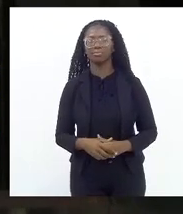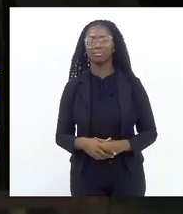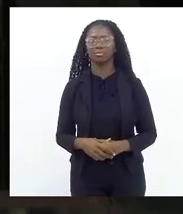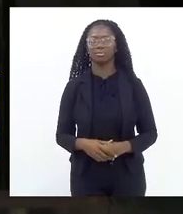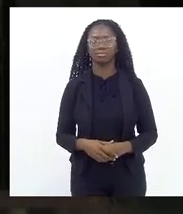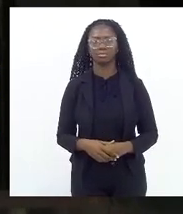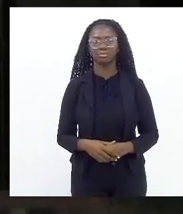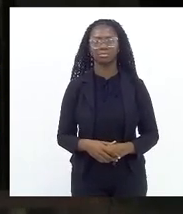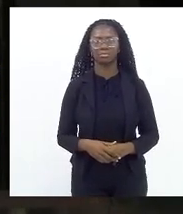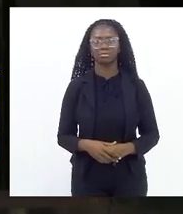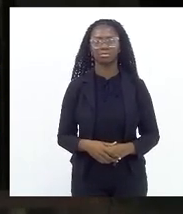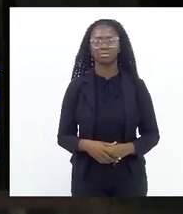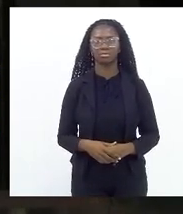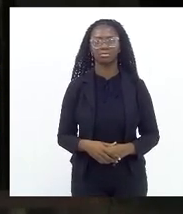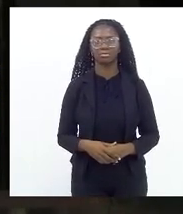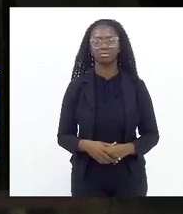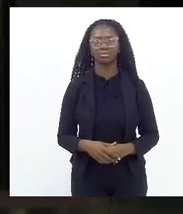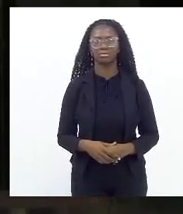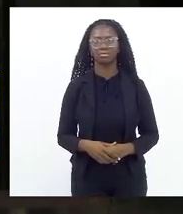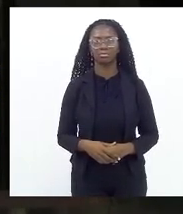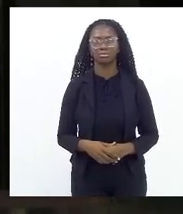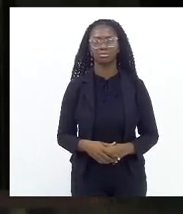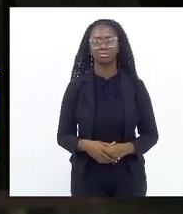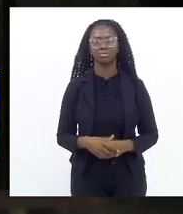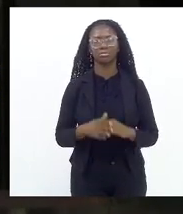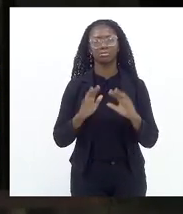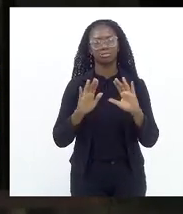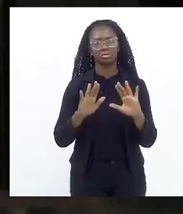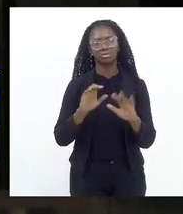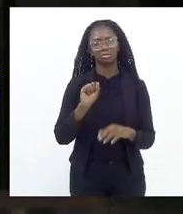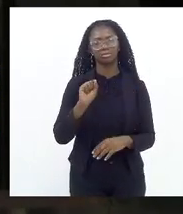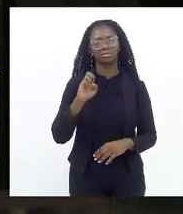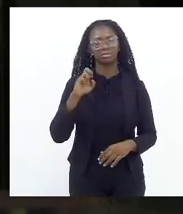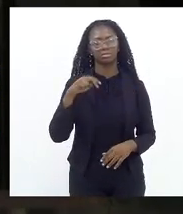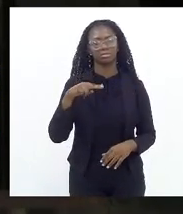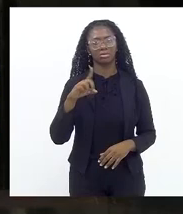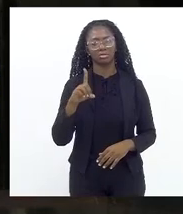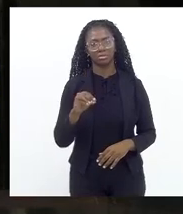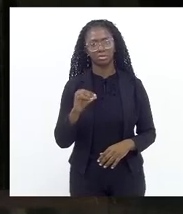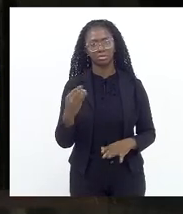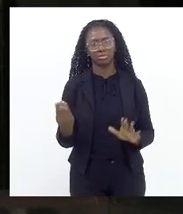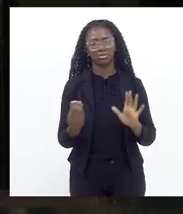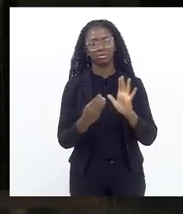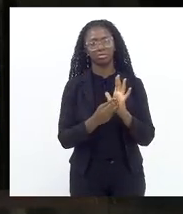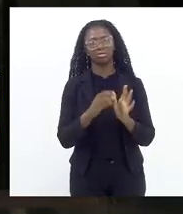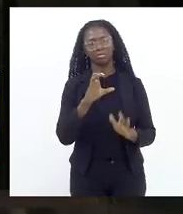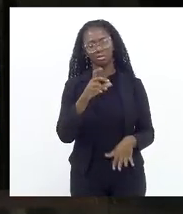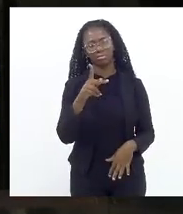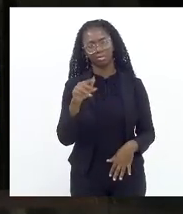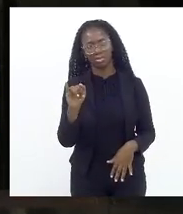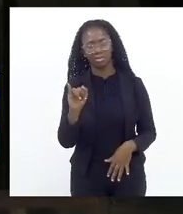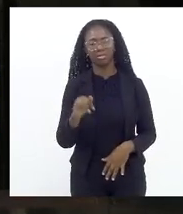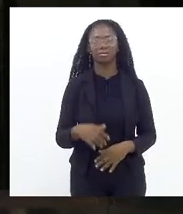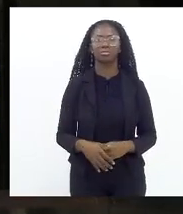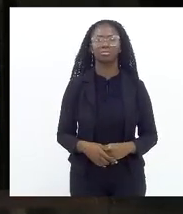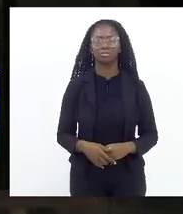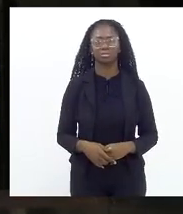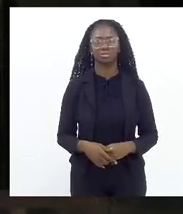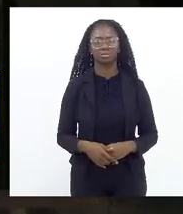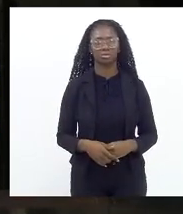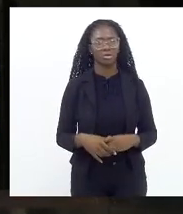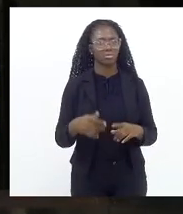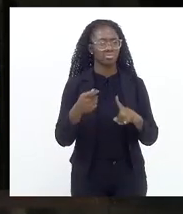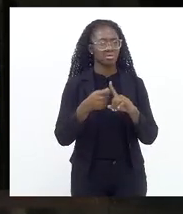quadro, o Senado instaurou a CPI, passou meses,